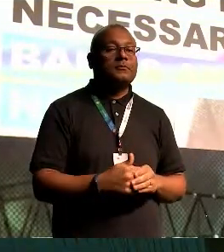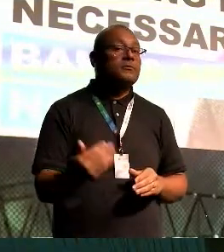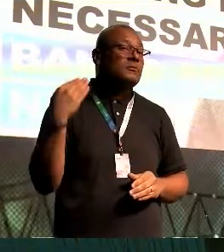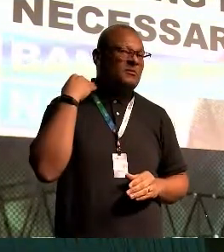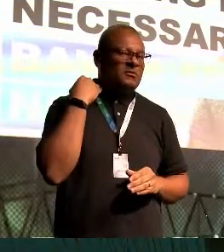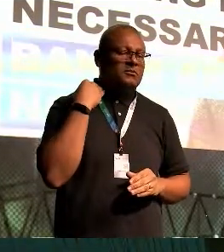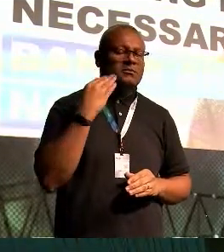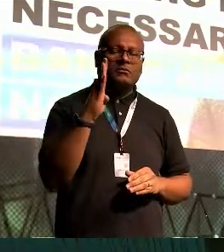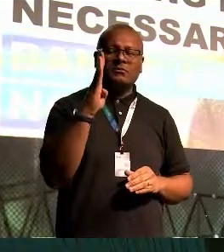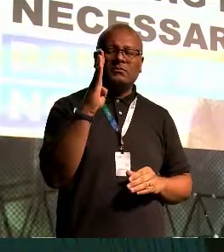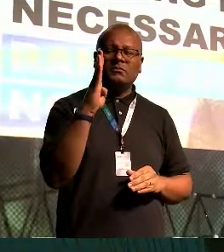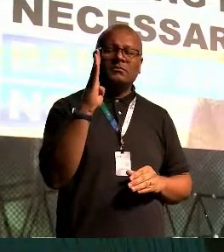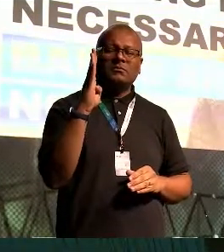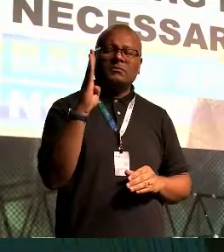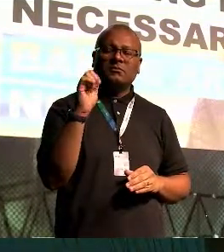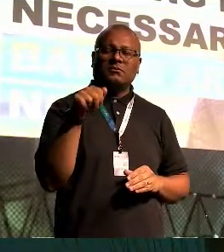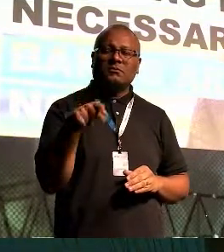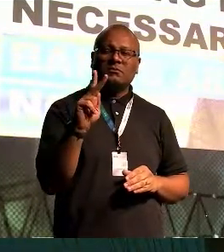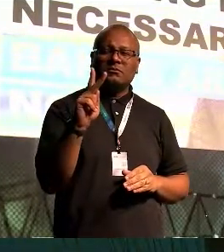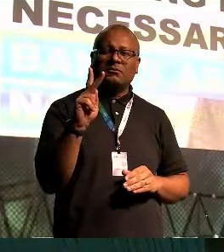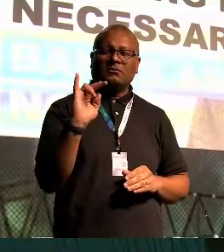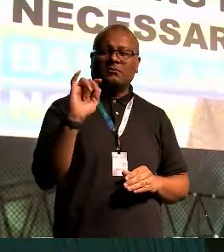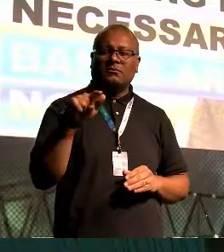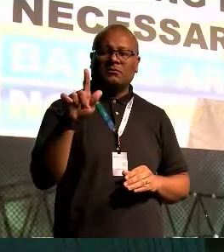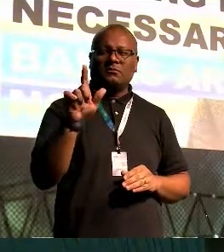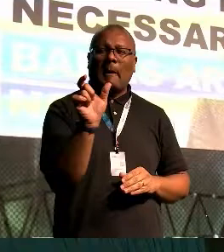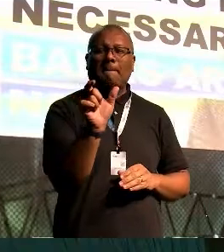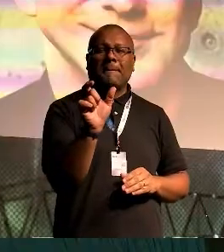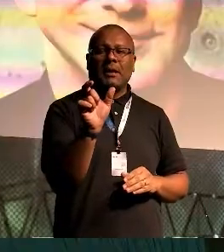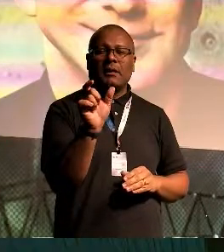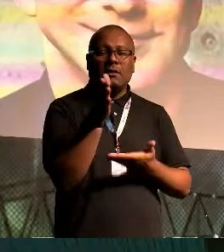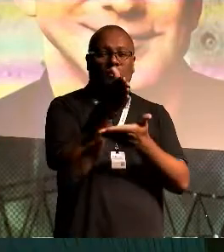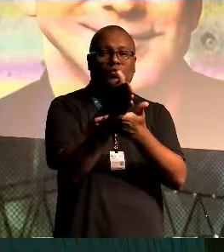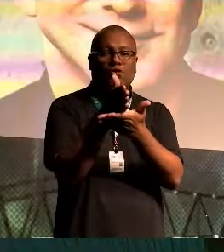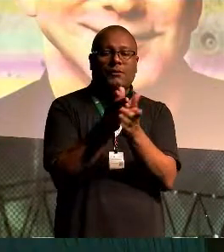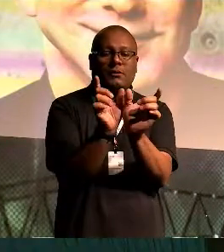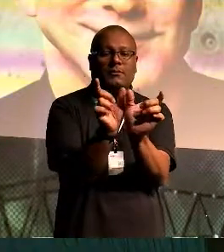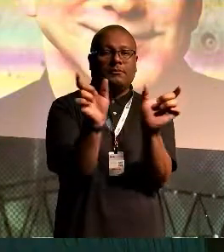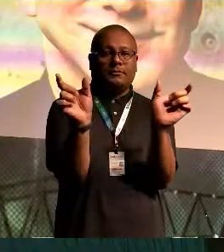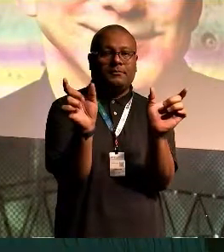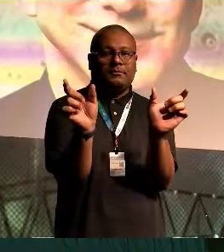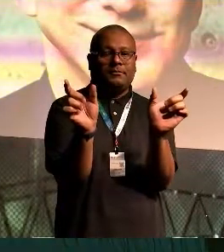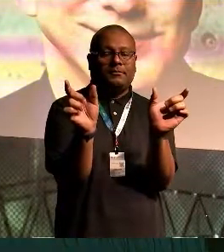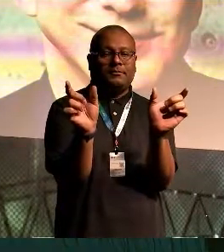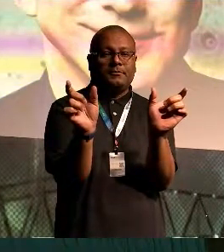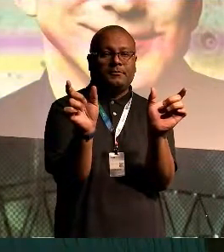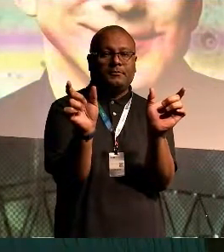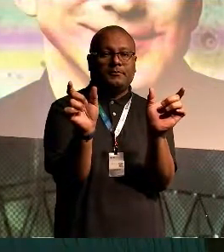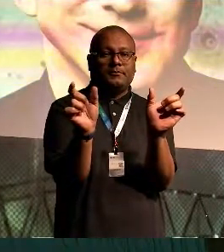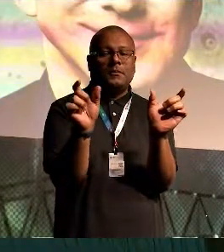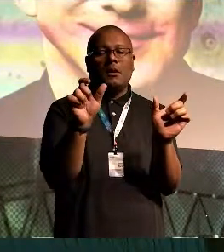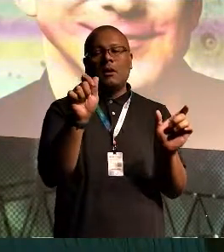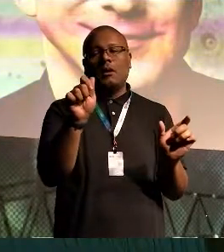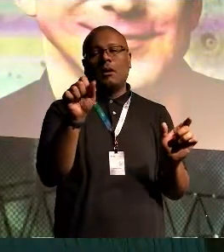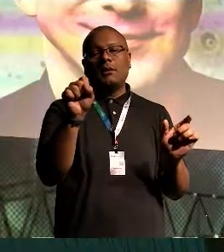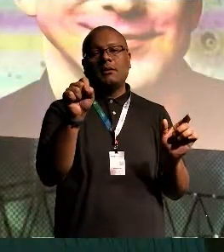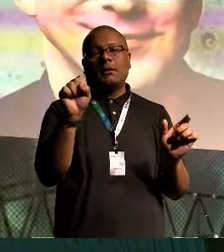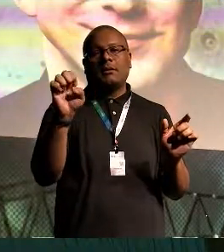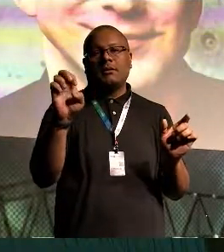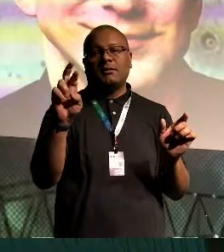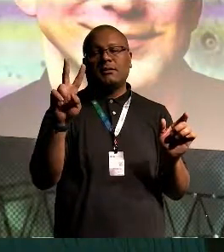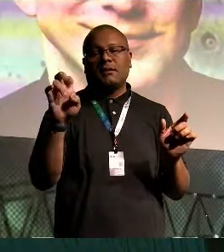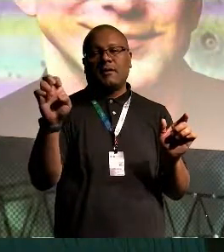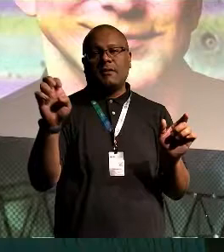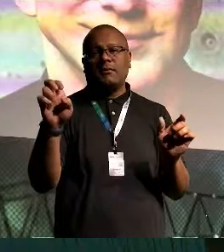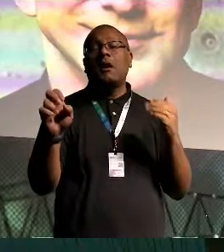banking, o que é banking? Vamos tentar quebrar esse palavrão em dois, né? Vamos falar de banking, vamos falar de as a service. Banking nada